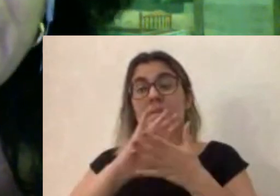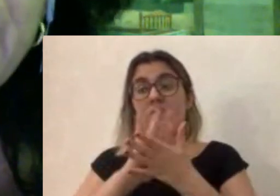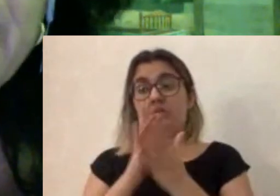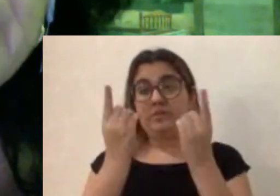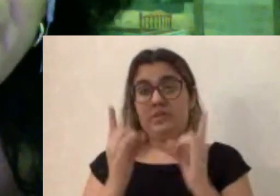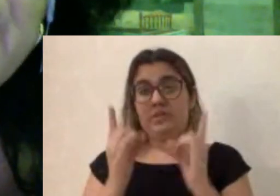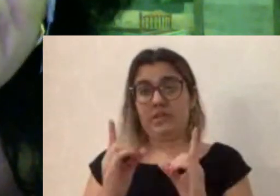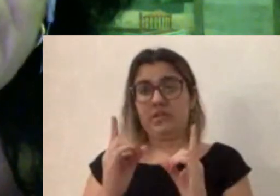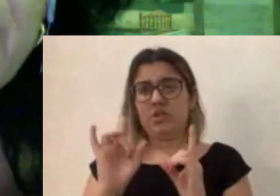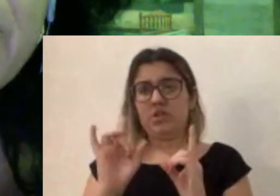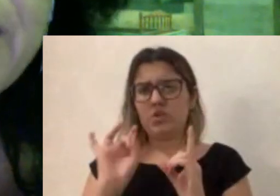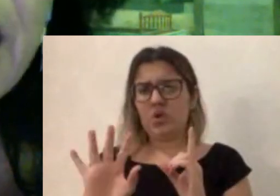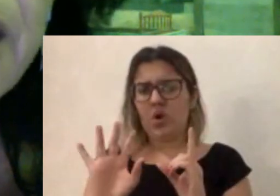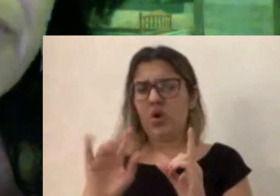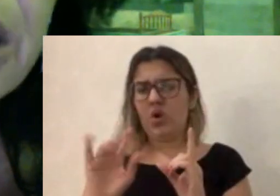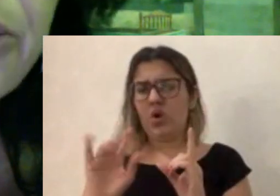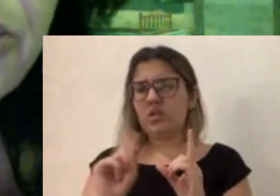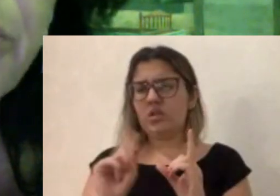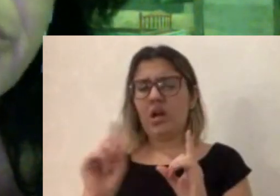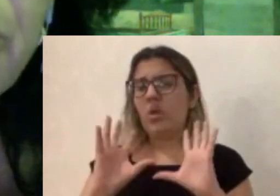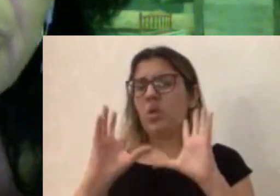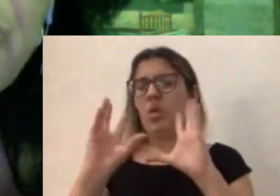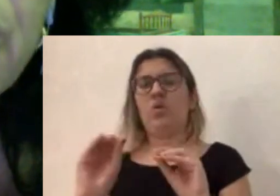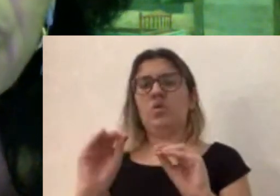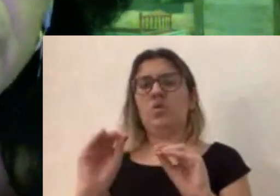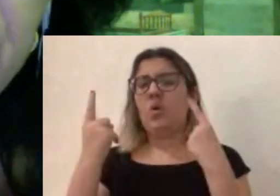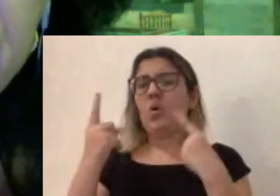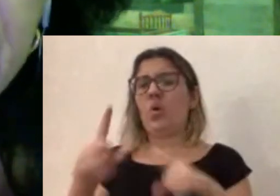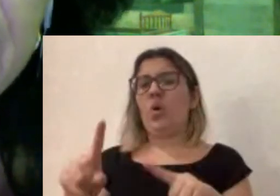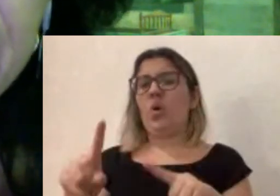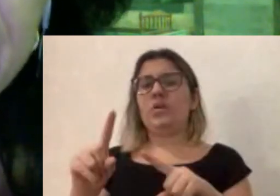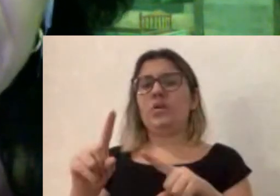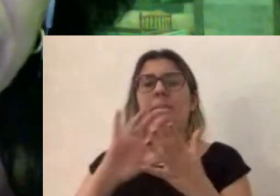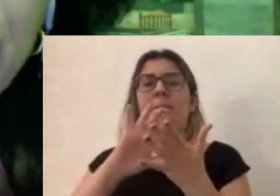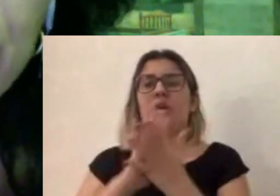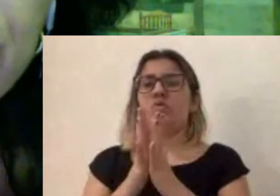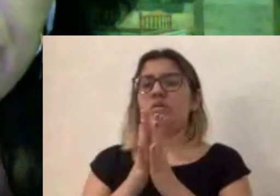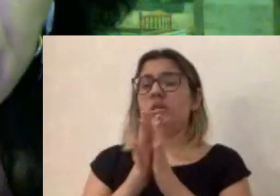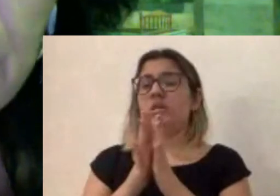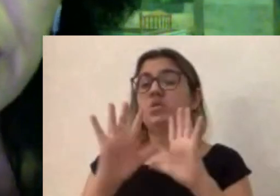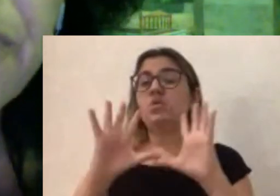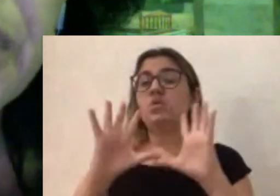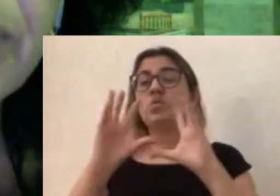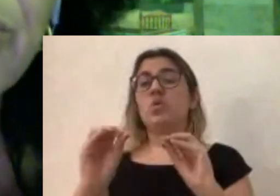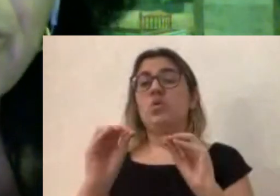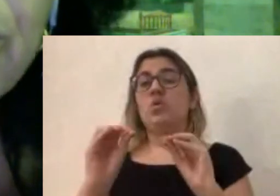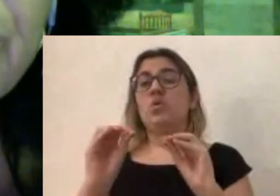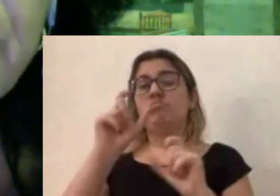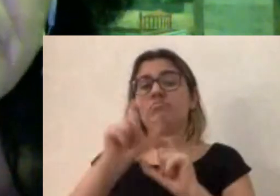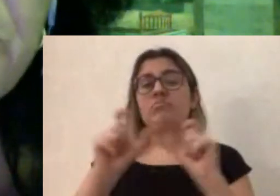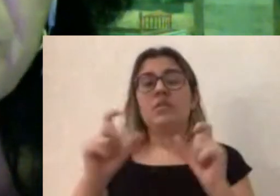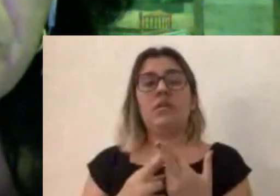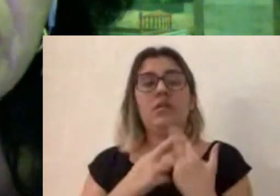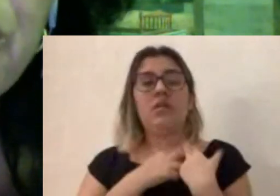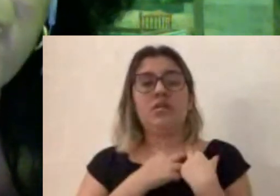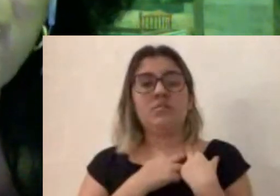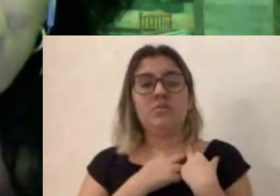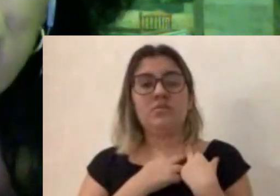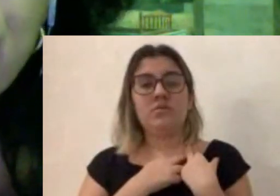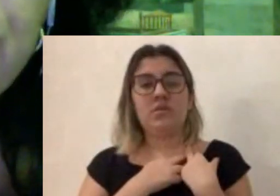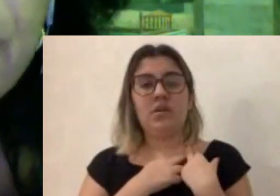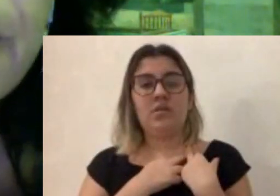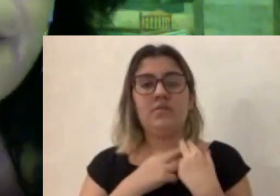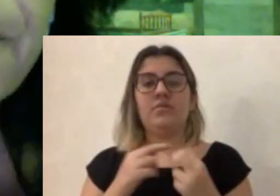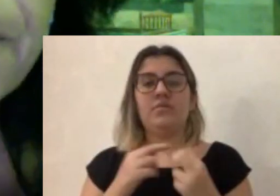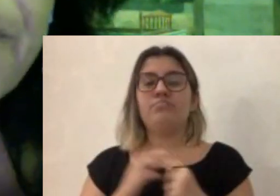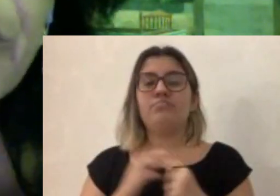ser anticapacitista não está referente somente à pessoa com deficiência, e sim a todos, refere a todos, é uma responsabilidade de